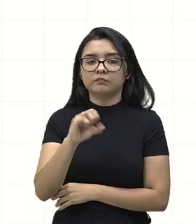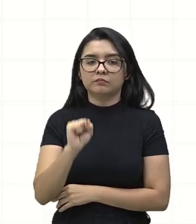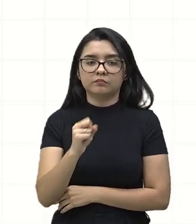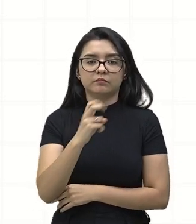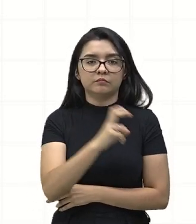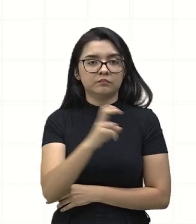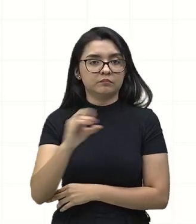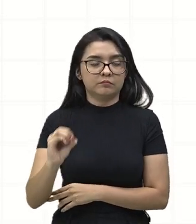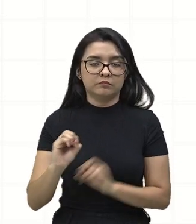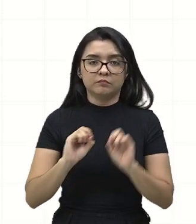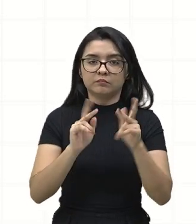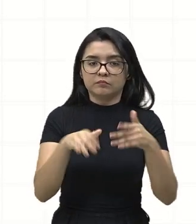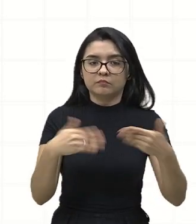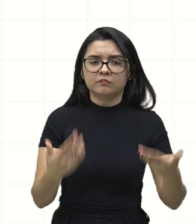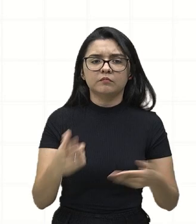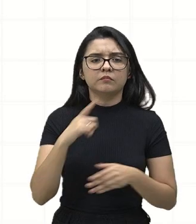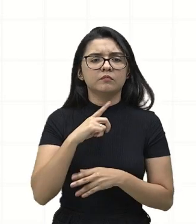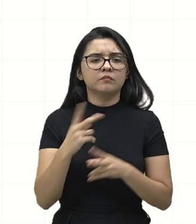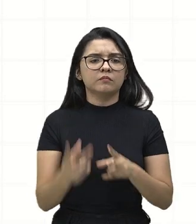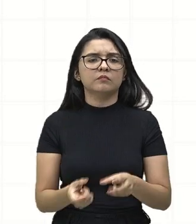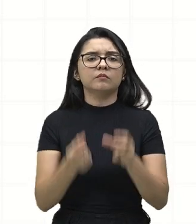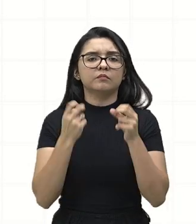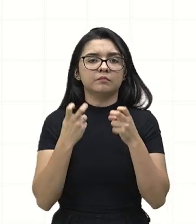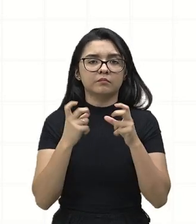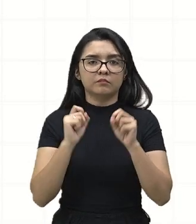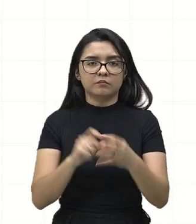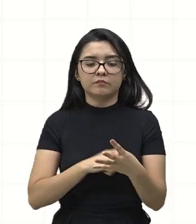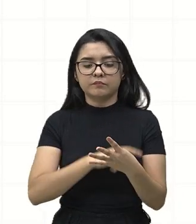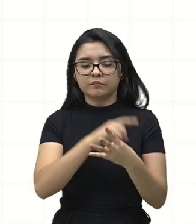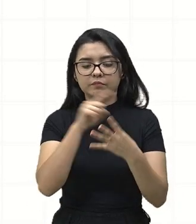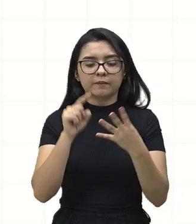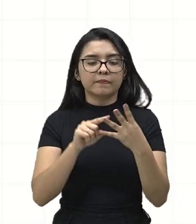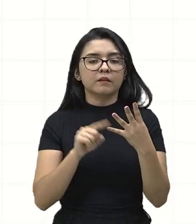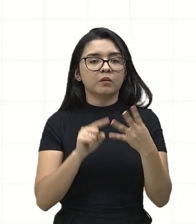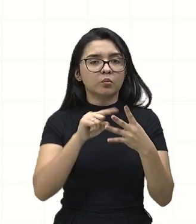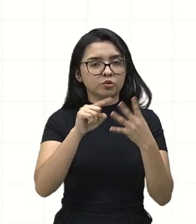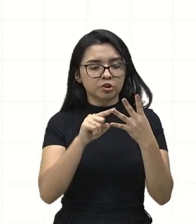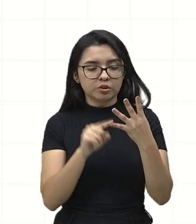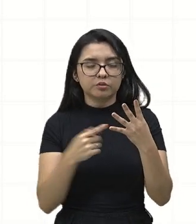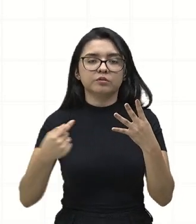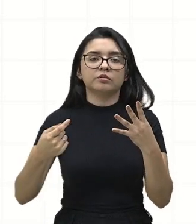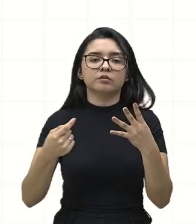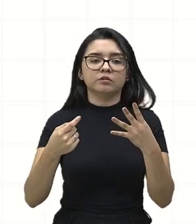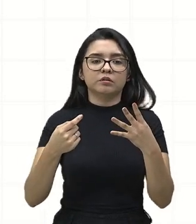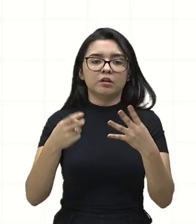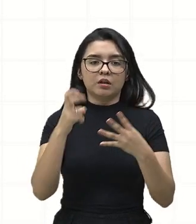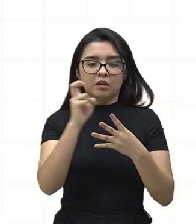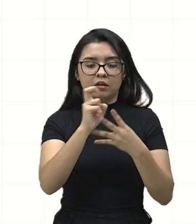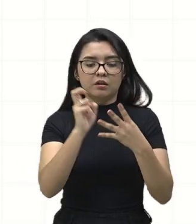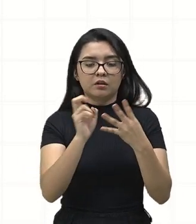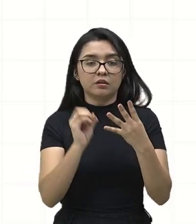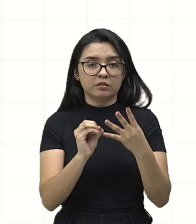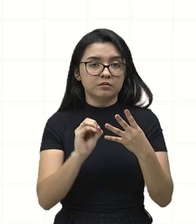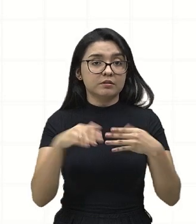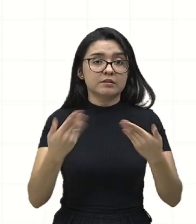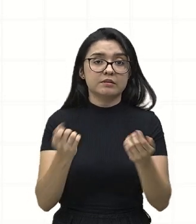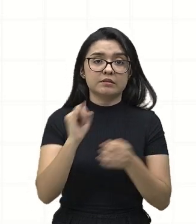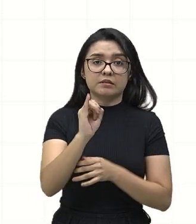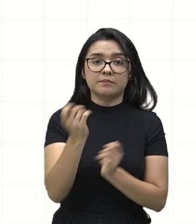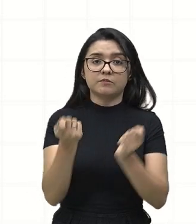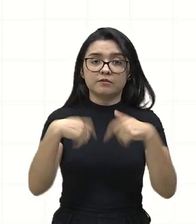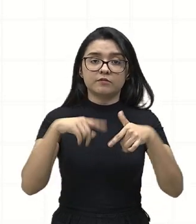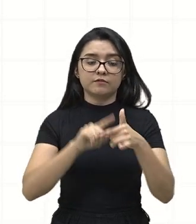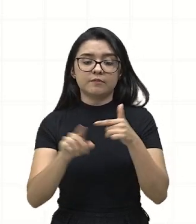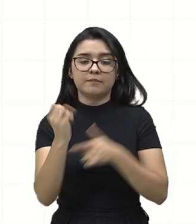2.108.550. A gente pega os 3 últimos algarismos para saber se eles são divisíveis por